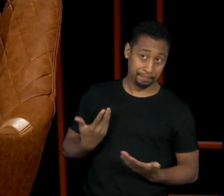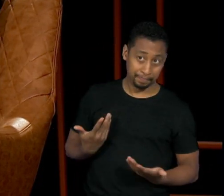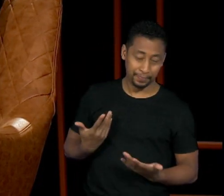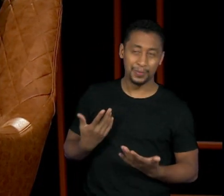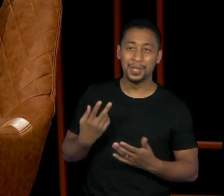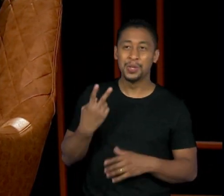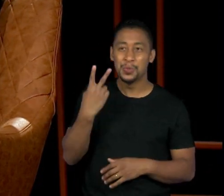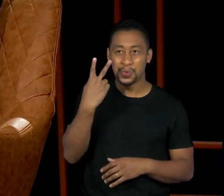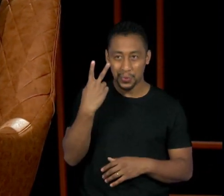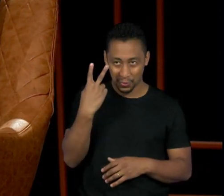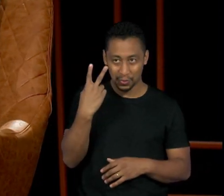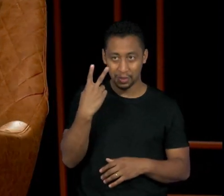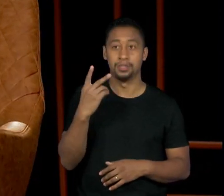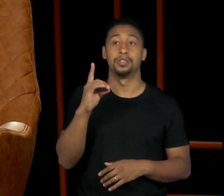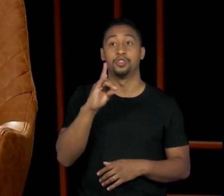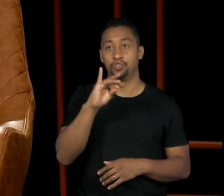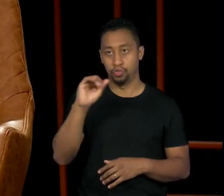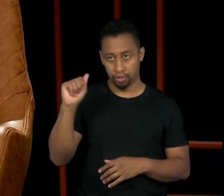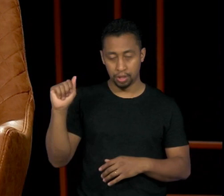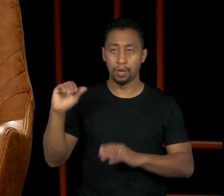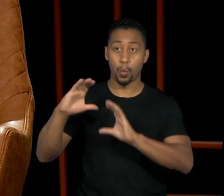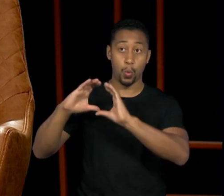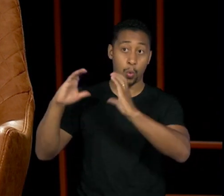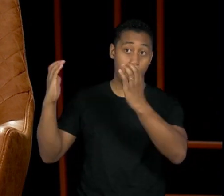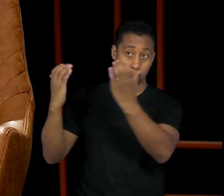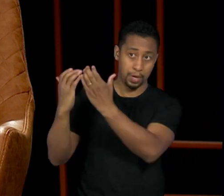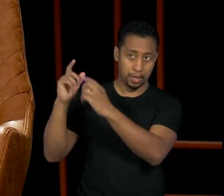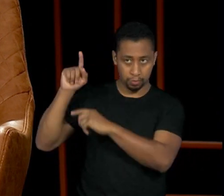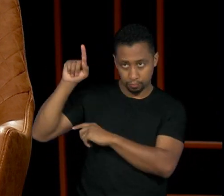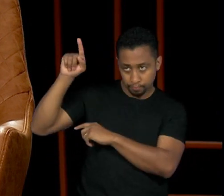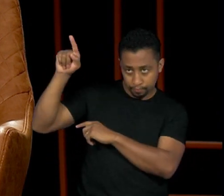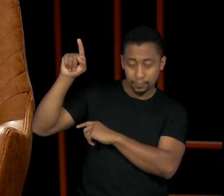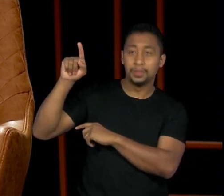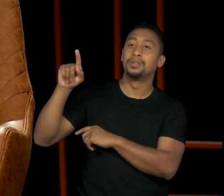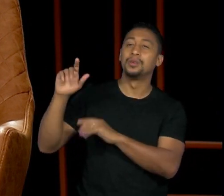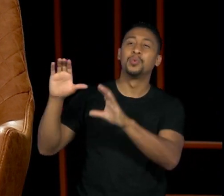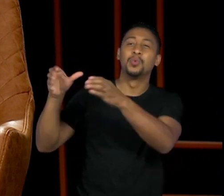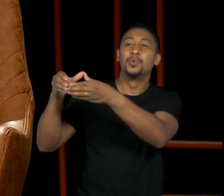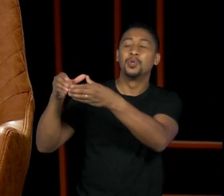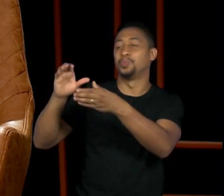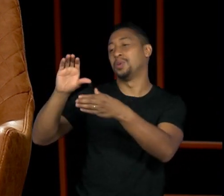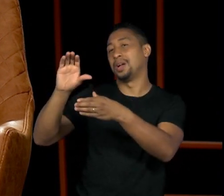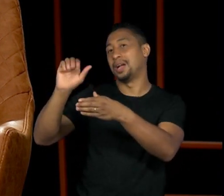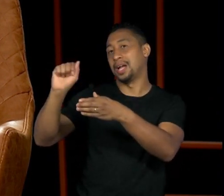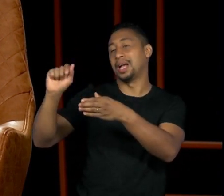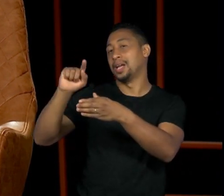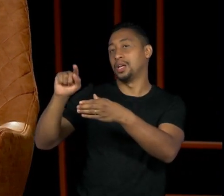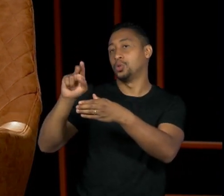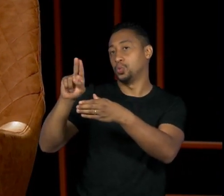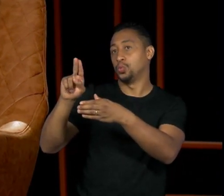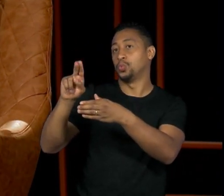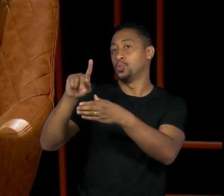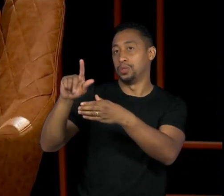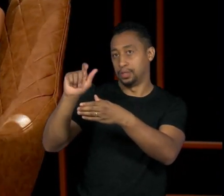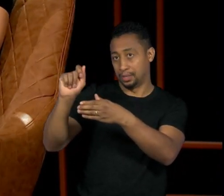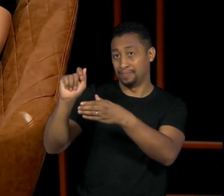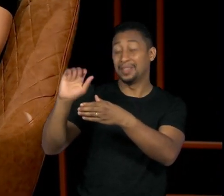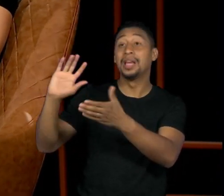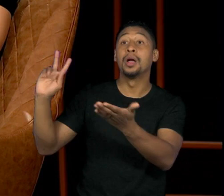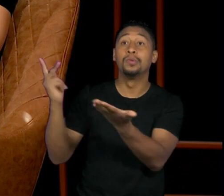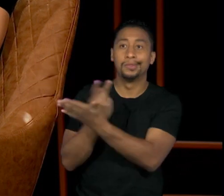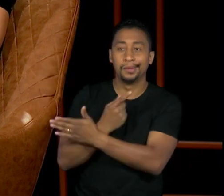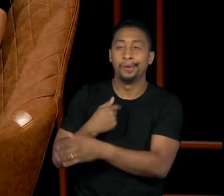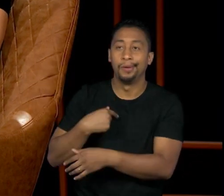2 dias de gravação no Som Brasil Cazuza e eu perdi a voz no primeiro dia, porque eu fiz um dia anterior, fumei maconha nunca tinha fumado